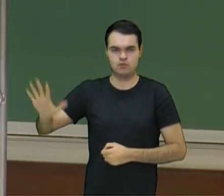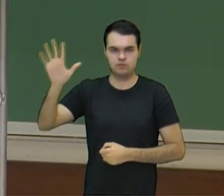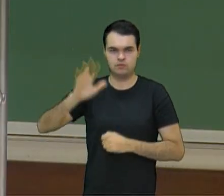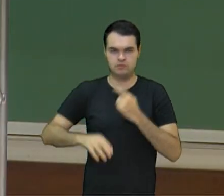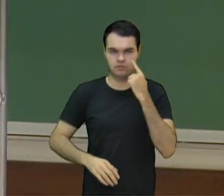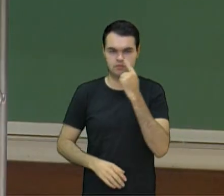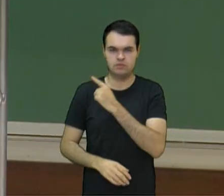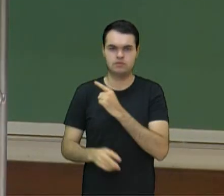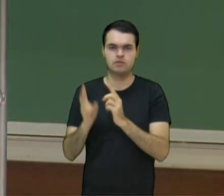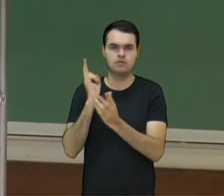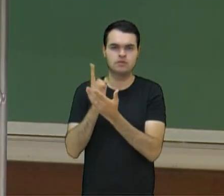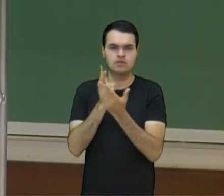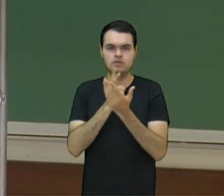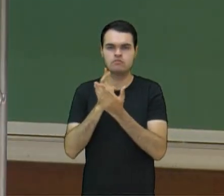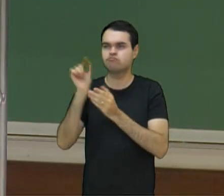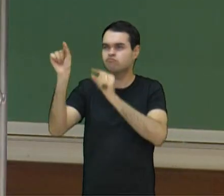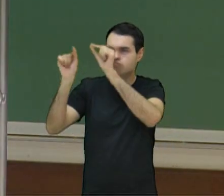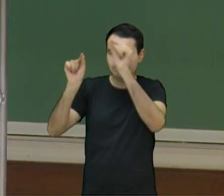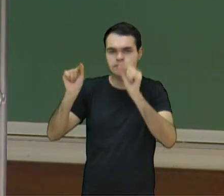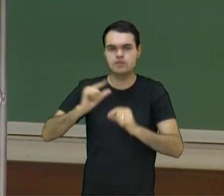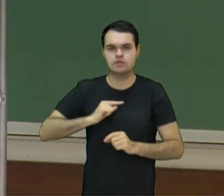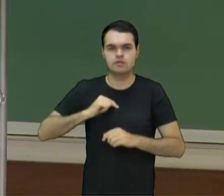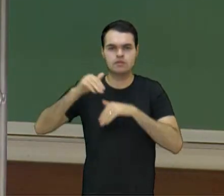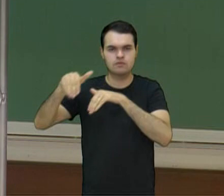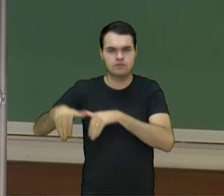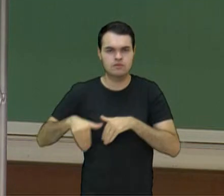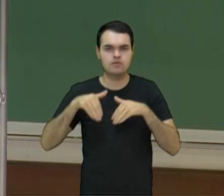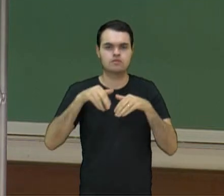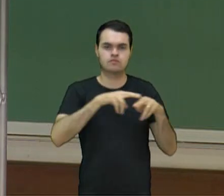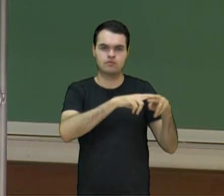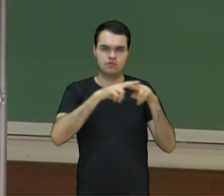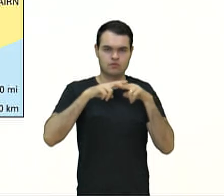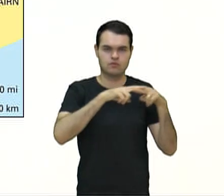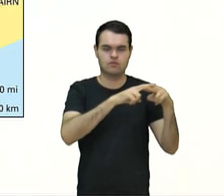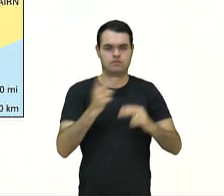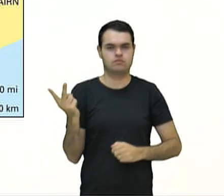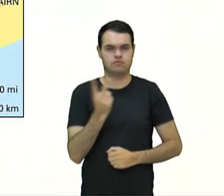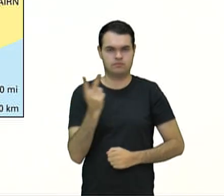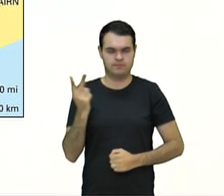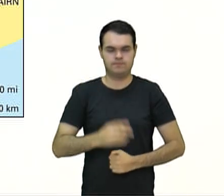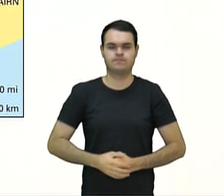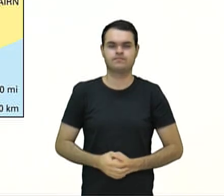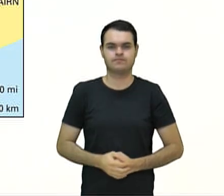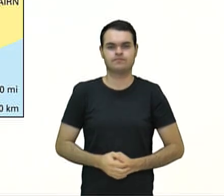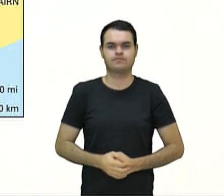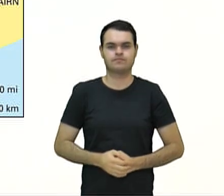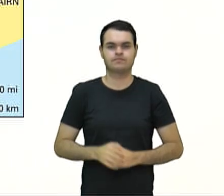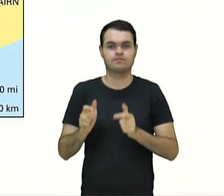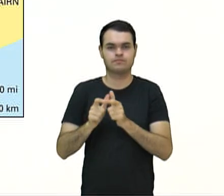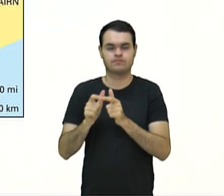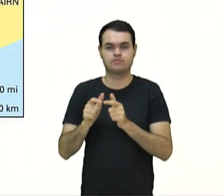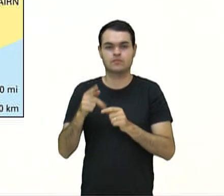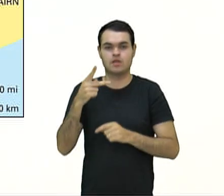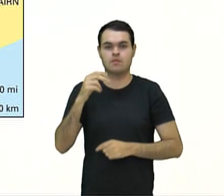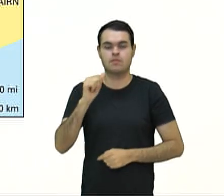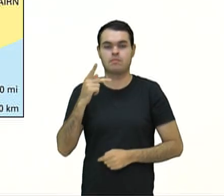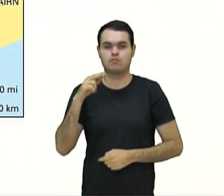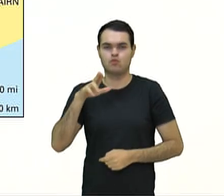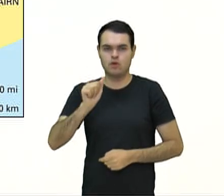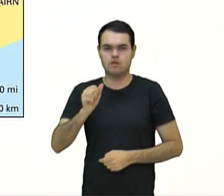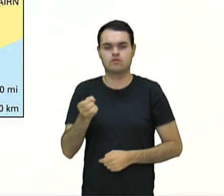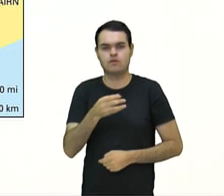sempre localizar esses países, né? Eu tenho Austrália e Nova Zelândia como os maiores países. Papua Nova Guiné também é um país que